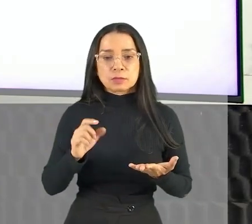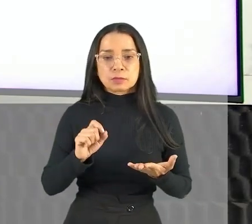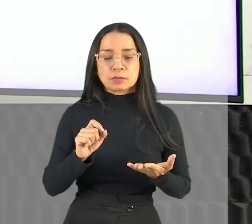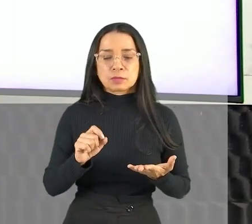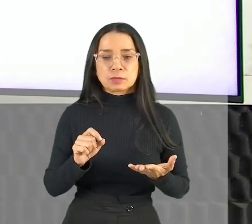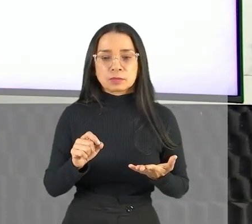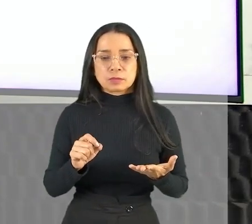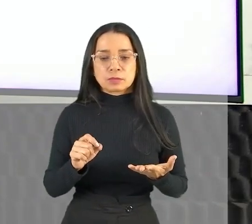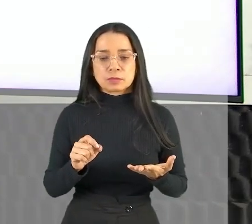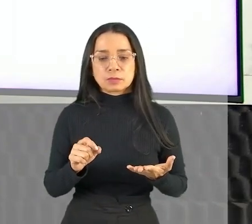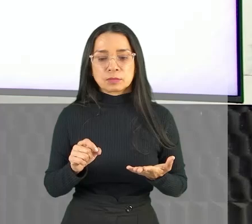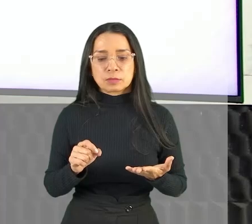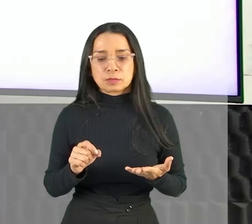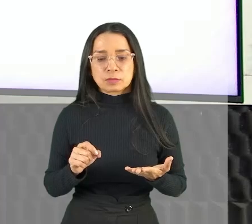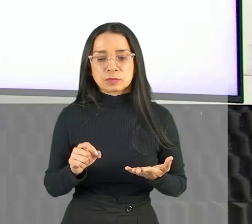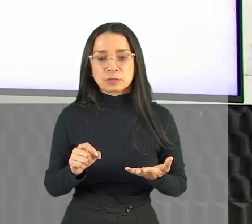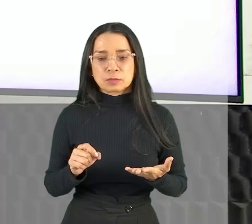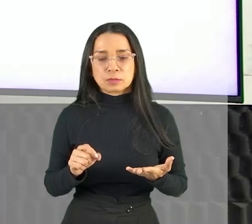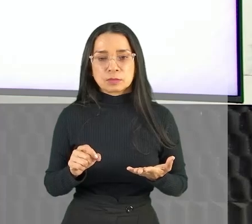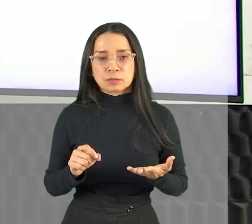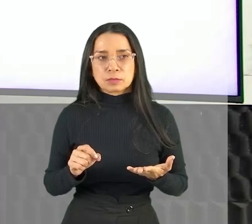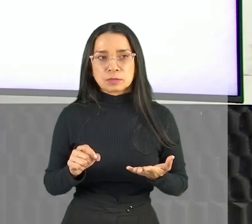aí, né?